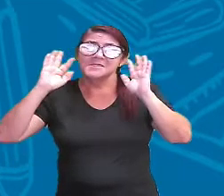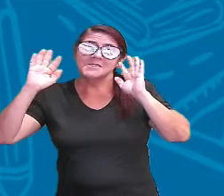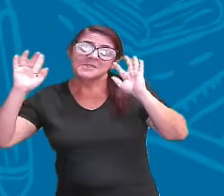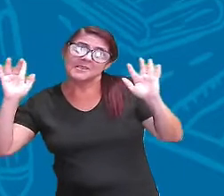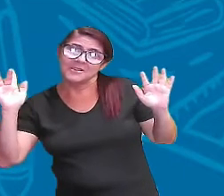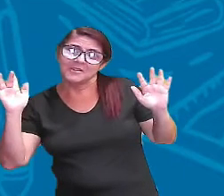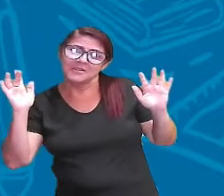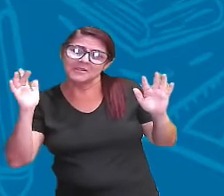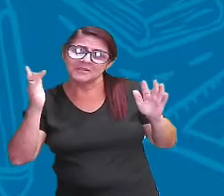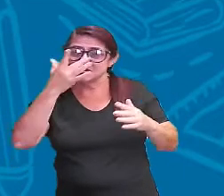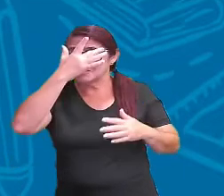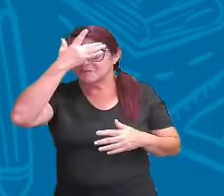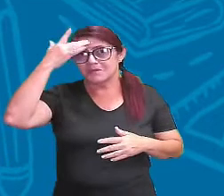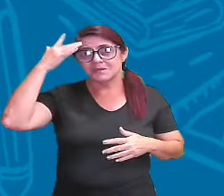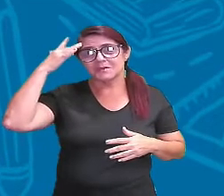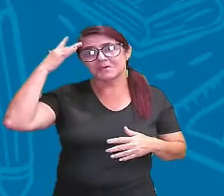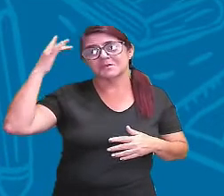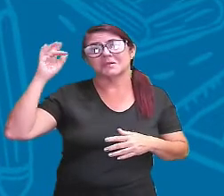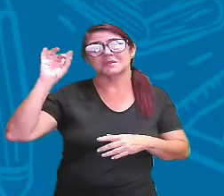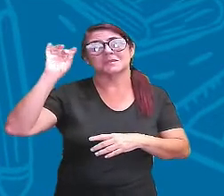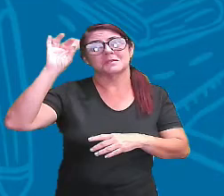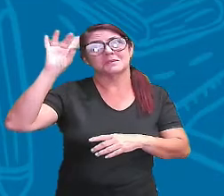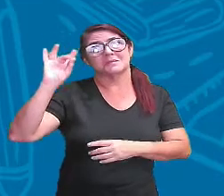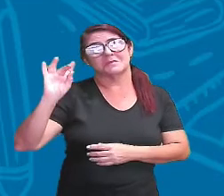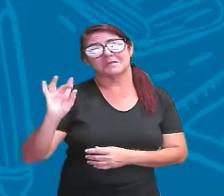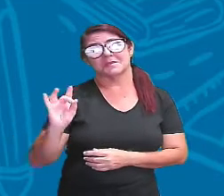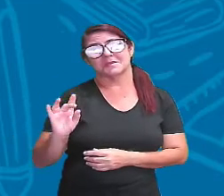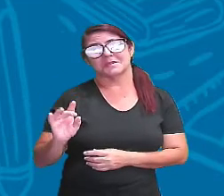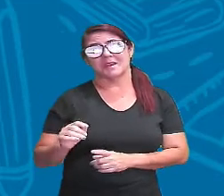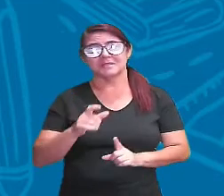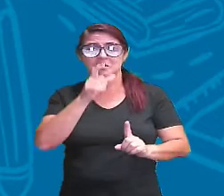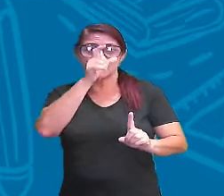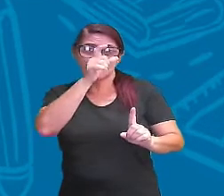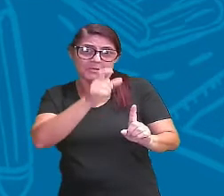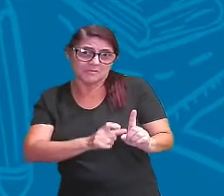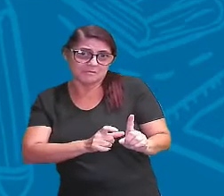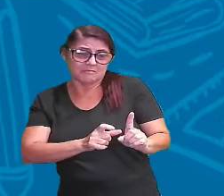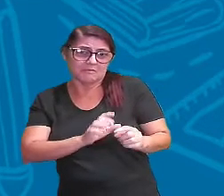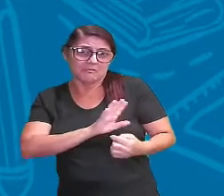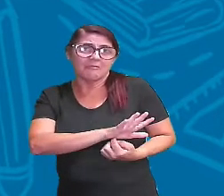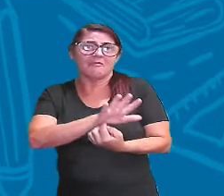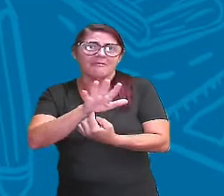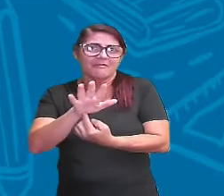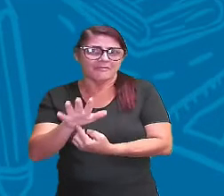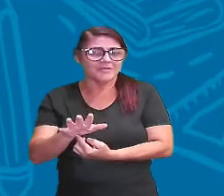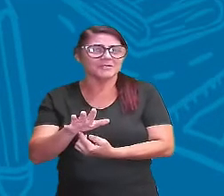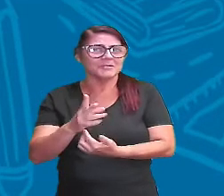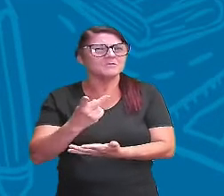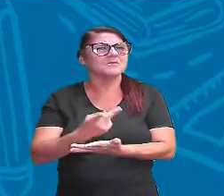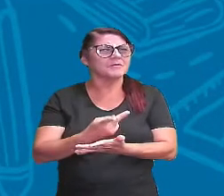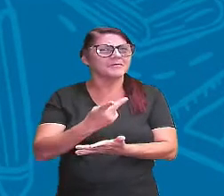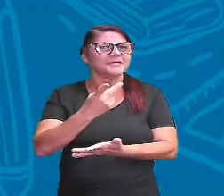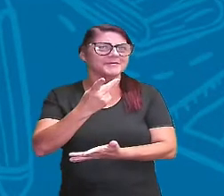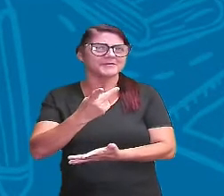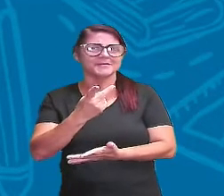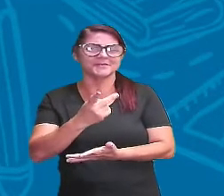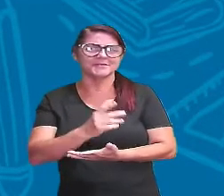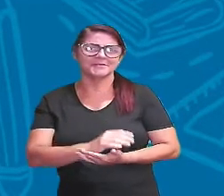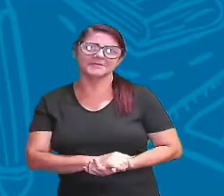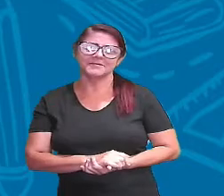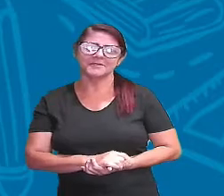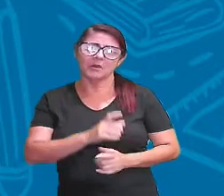seres fantásticos que são os personagens, e mostra também os acontecimentos que